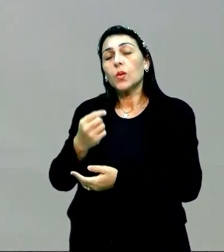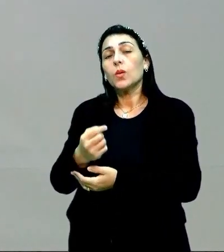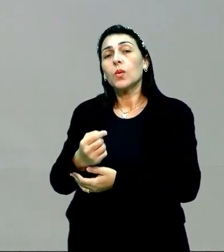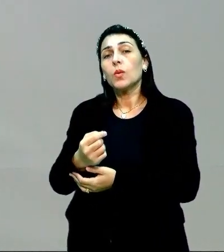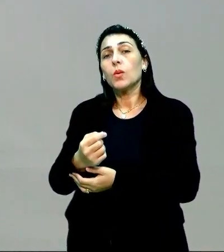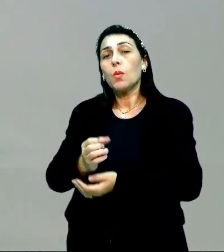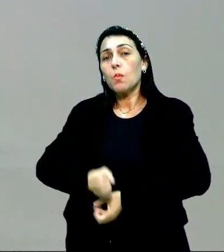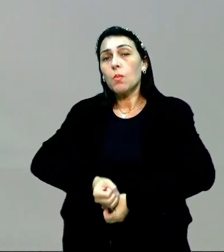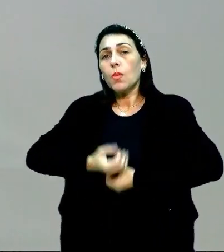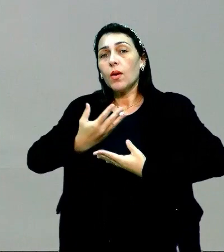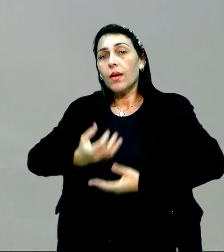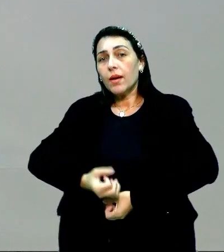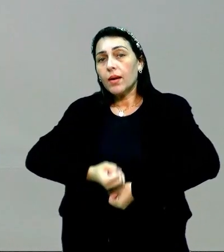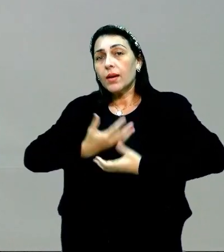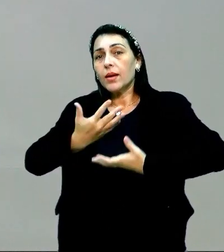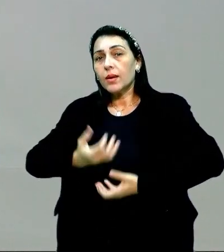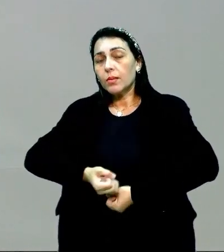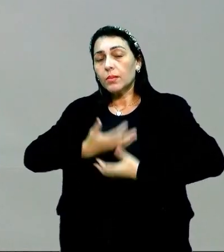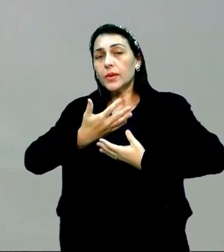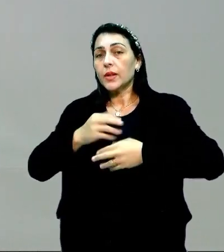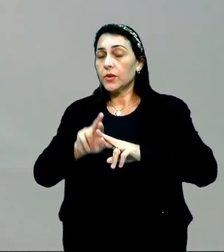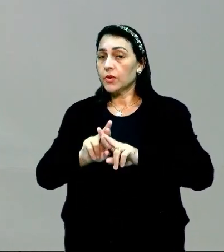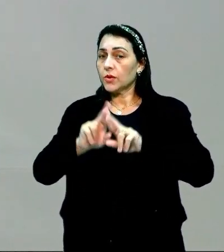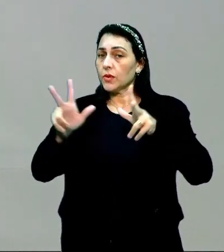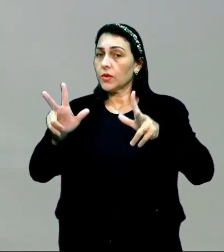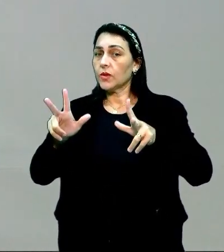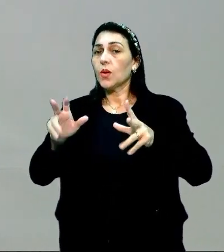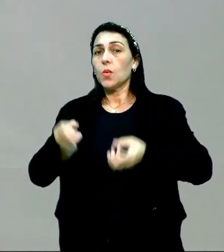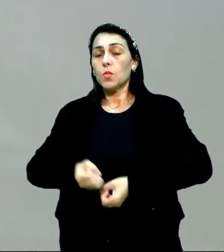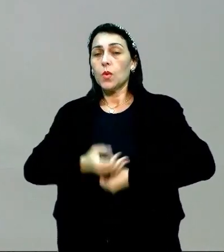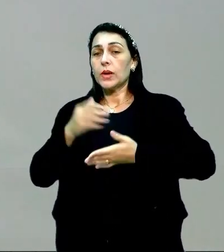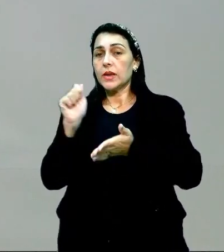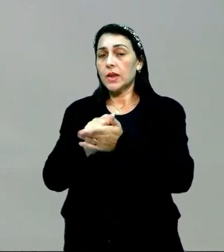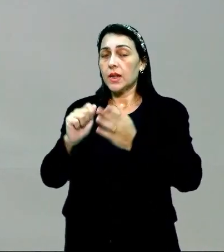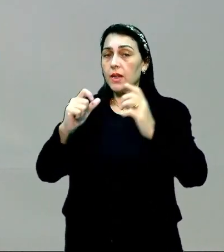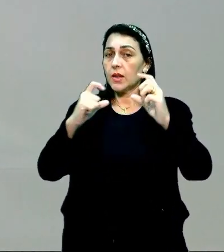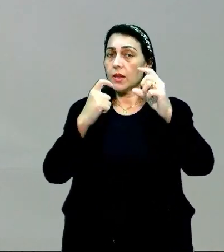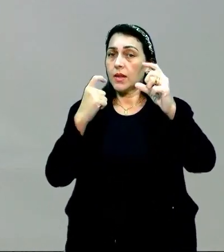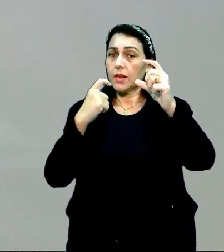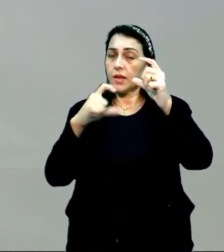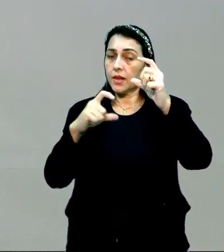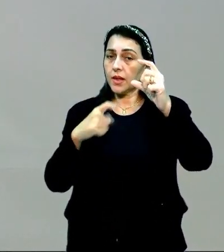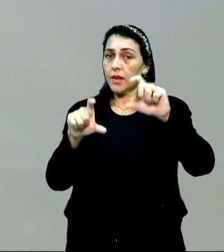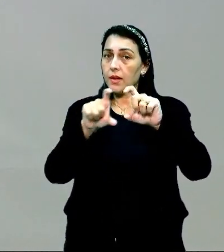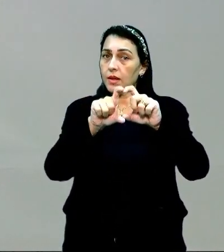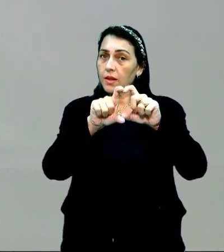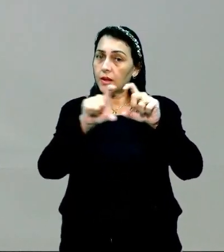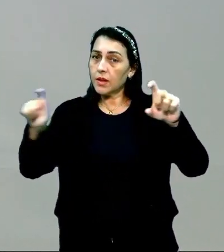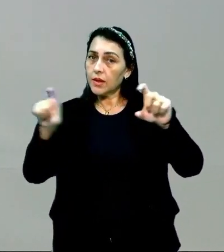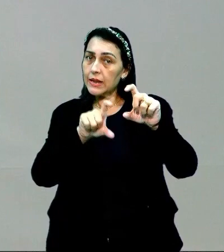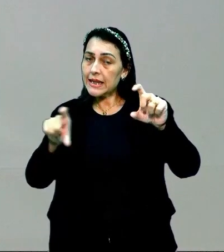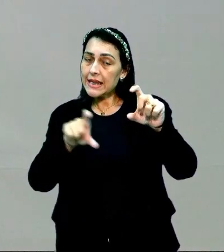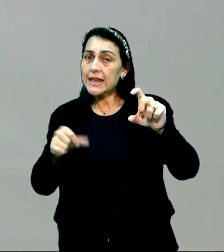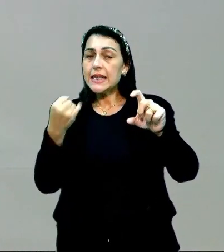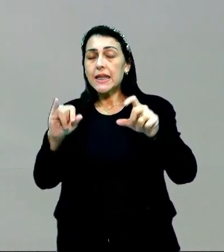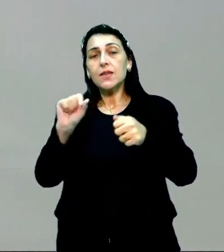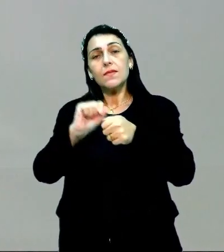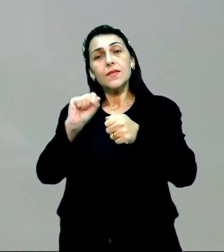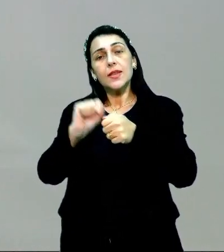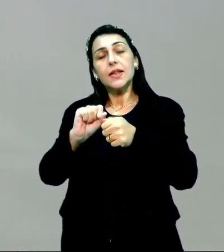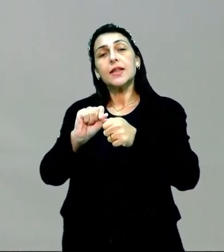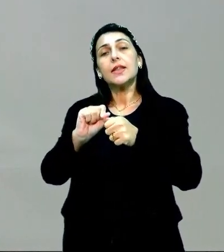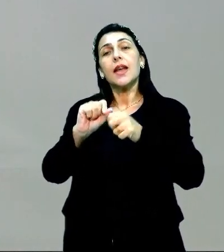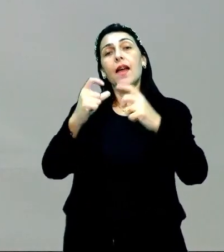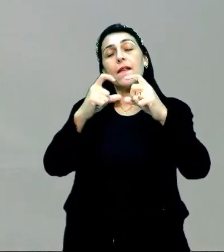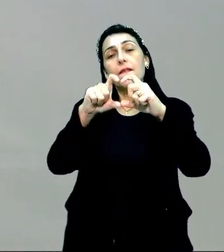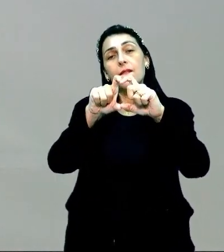tem uma estrutura totalmente diferenciada. O poema é escrito em versos e estrofes. Se você fizer a sua redação, por exemplo,